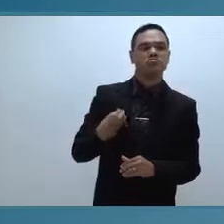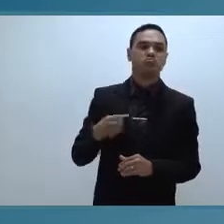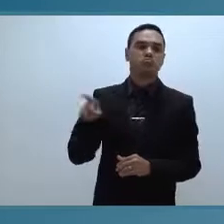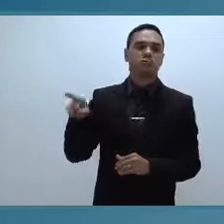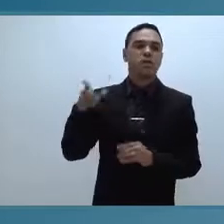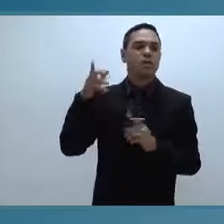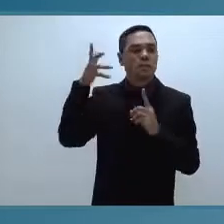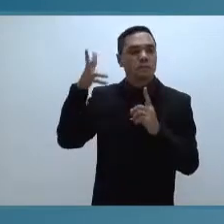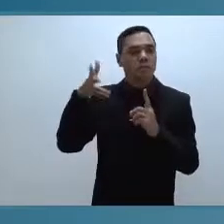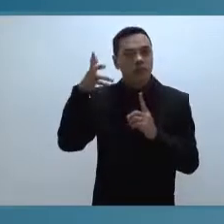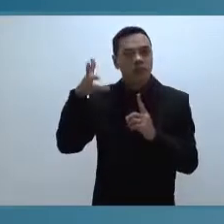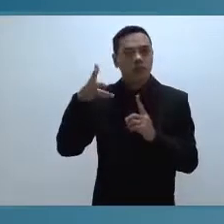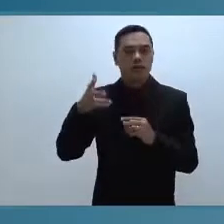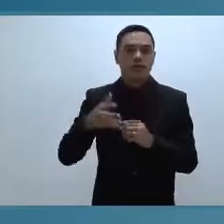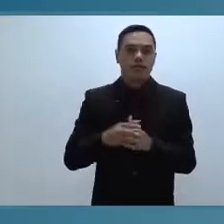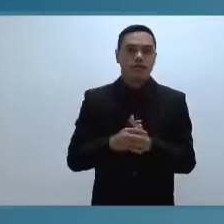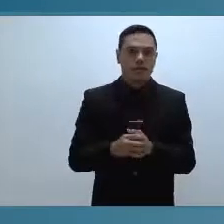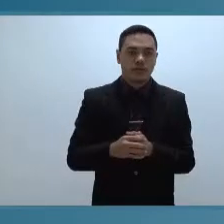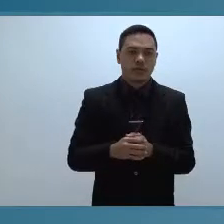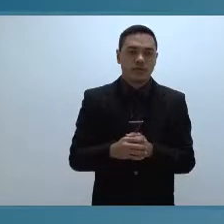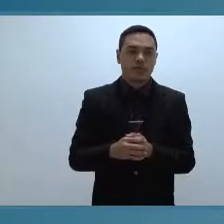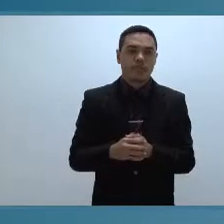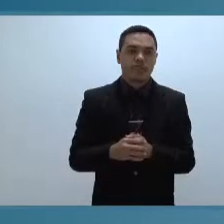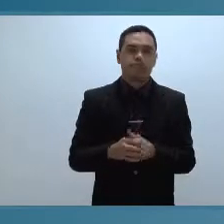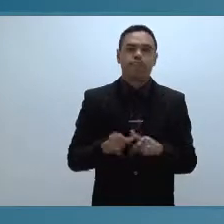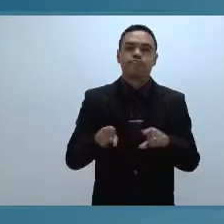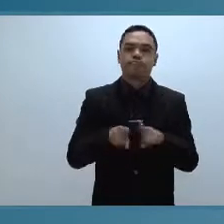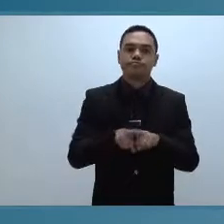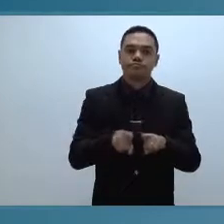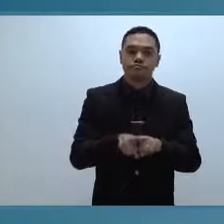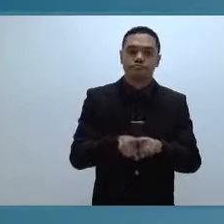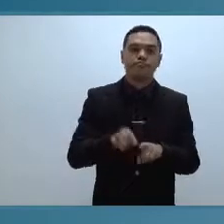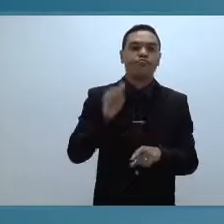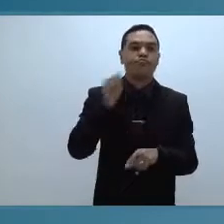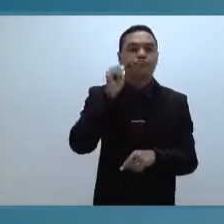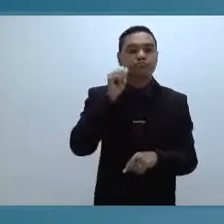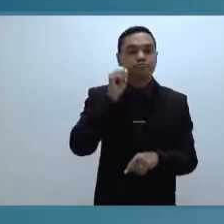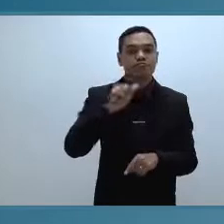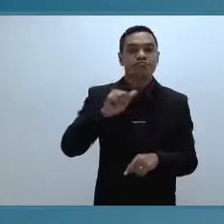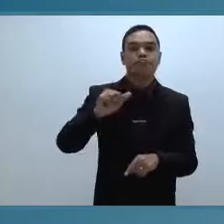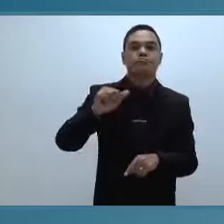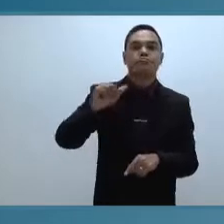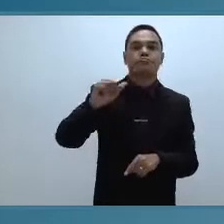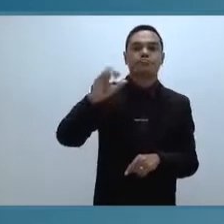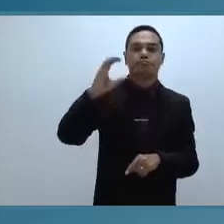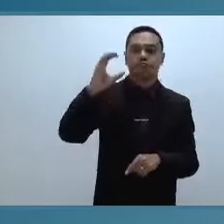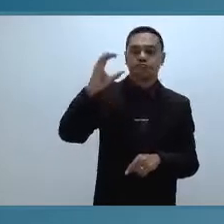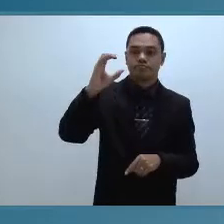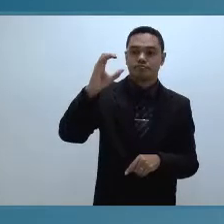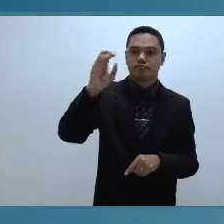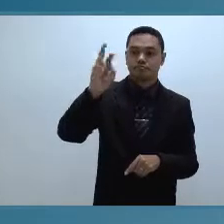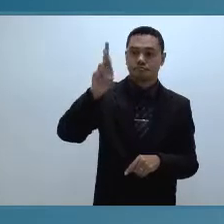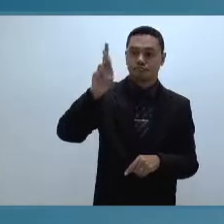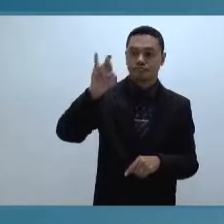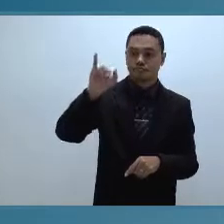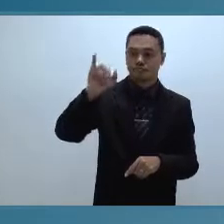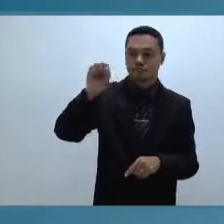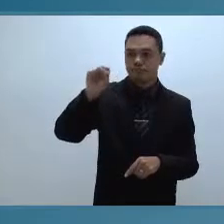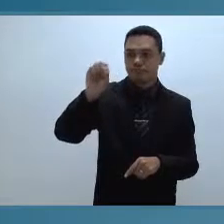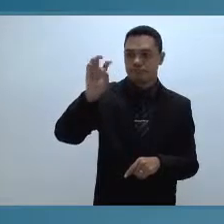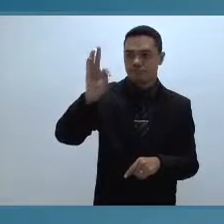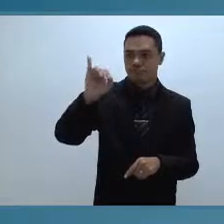Cristiane Letícia Maciel Bol, psicóloga. Já no dia 23, infelizmente, com meus colegas,